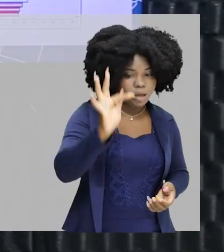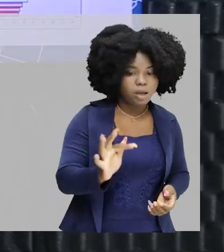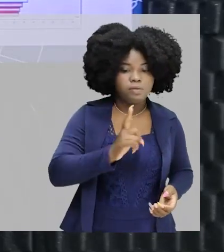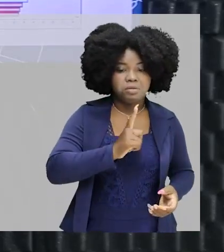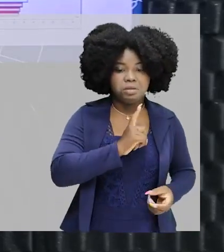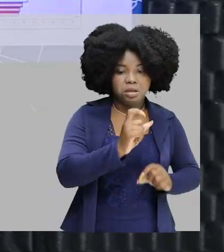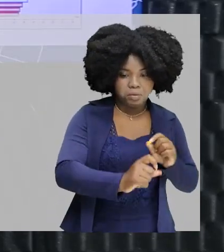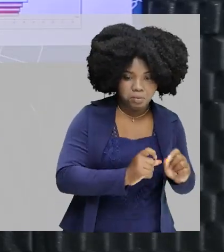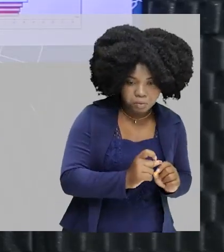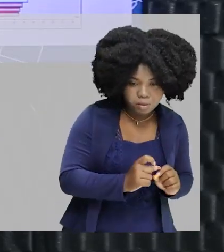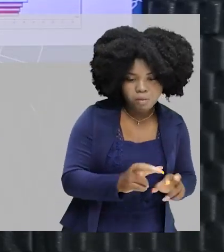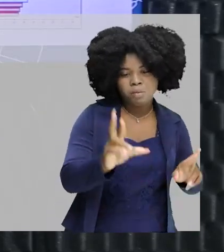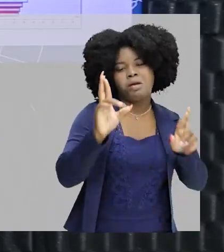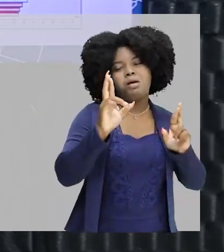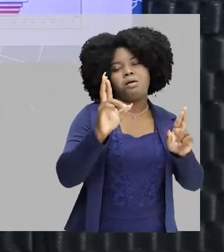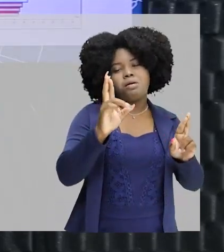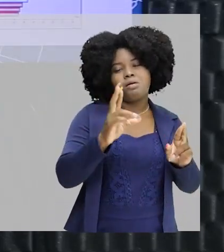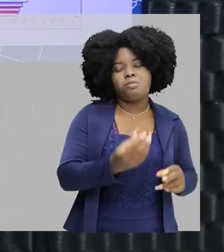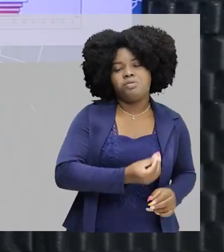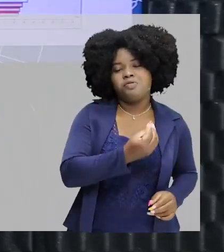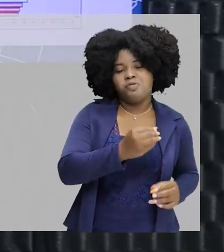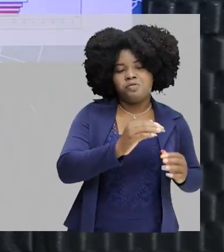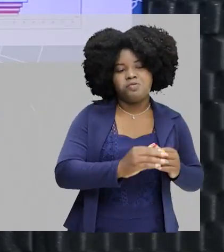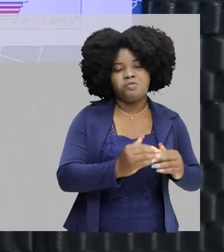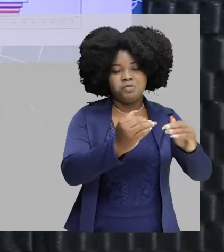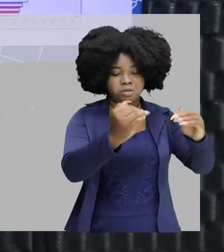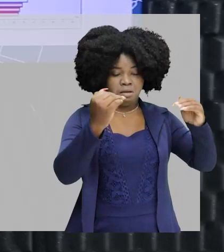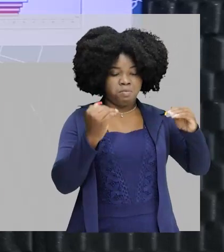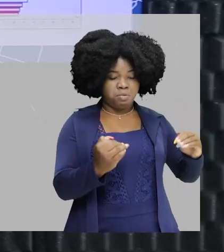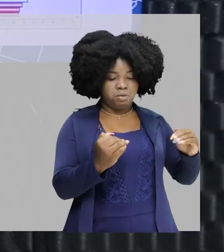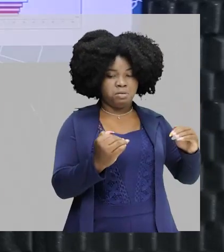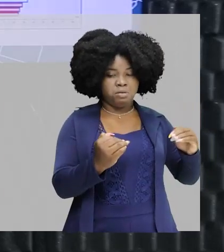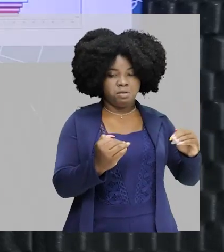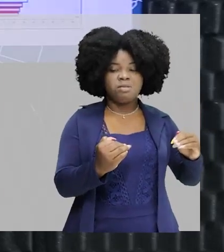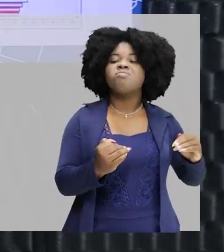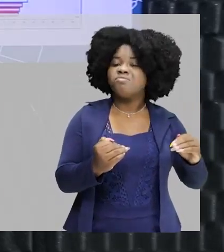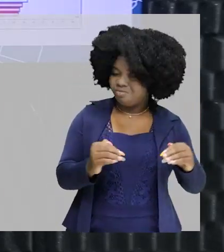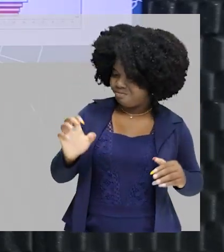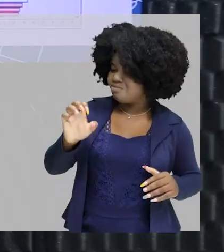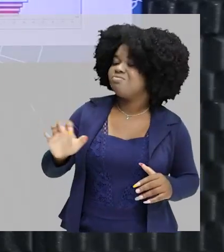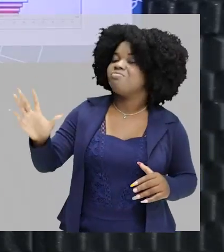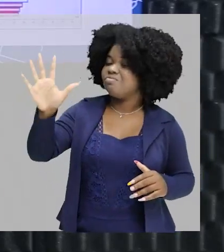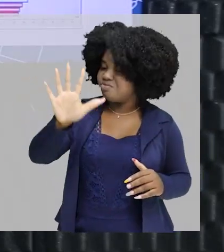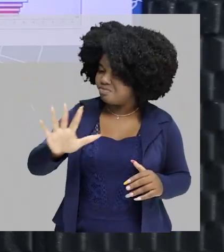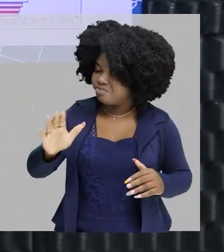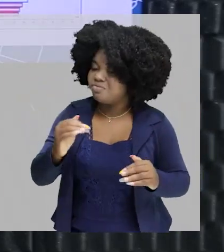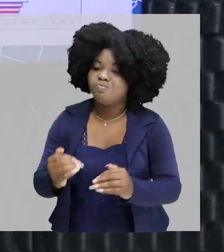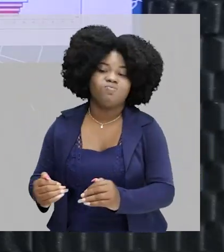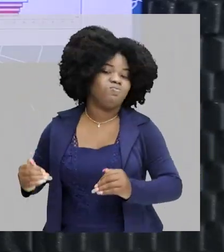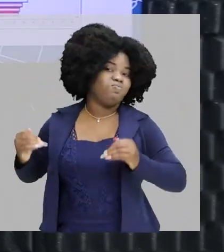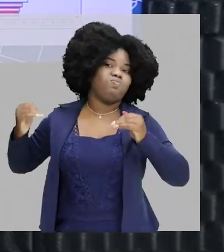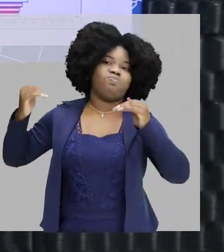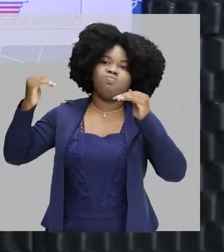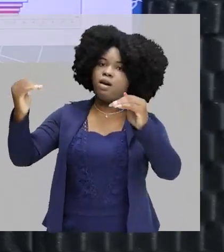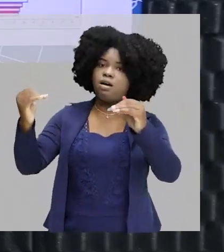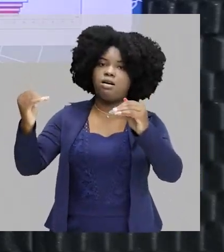taxa de vida, uma expectativa de vida baixa, nós percebemos que na Europa a expectativa de vida ela é bem mais alta, tá certo? E a gente